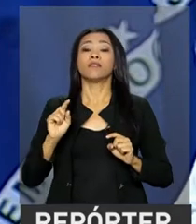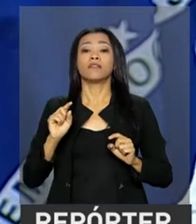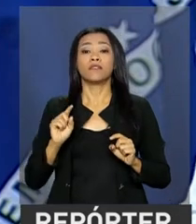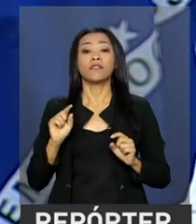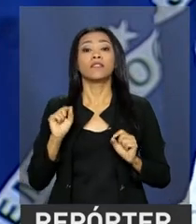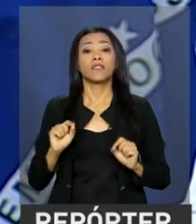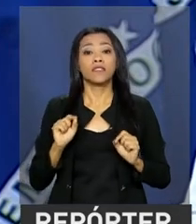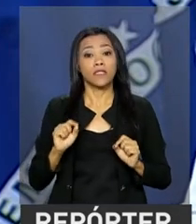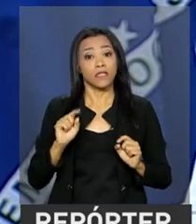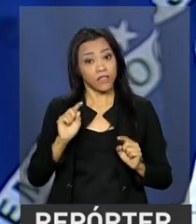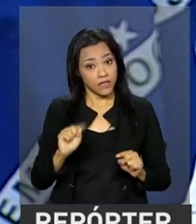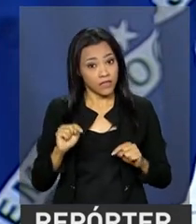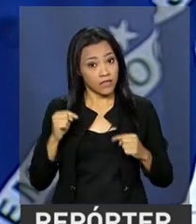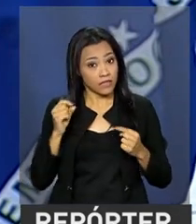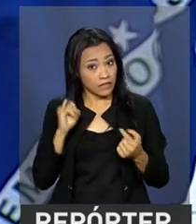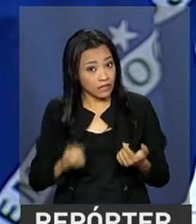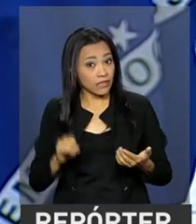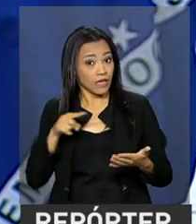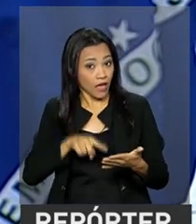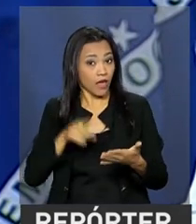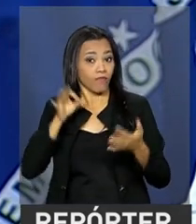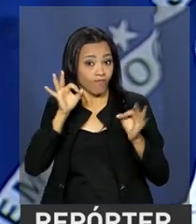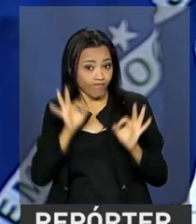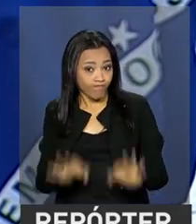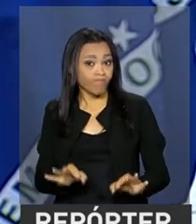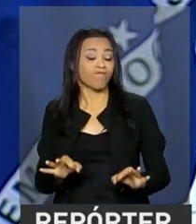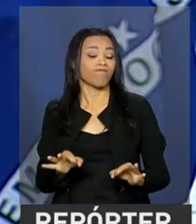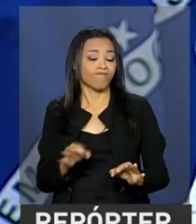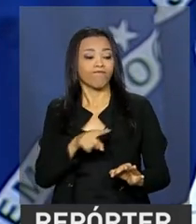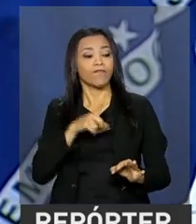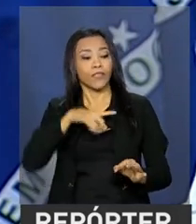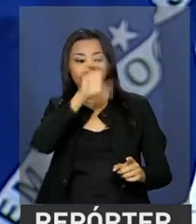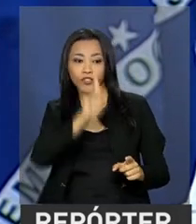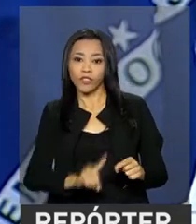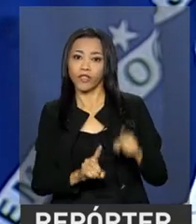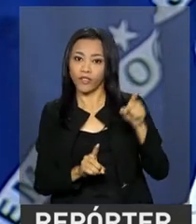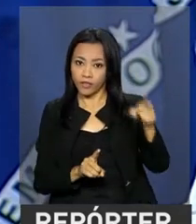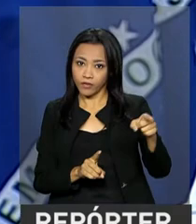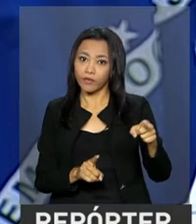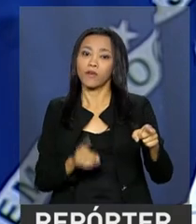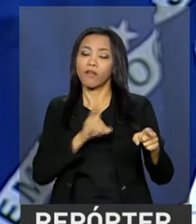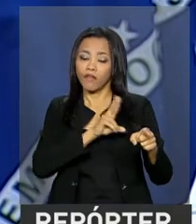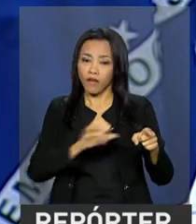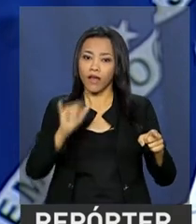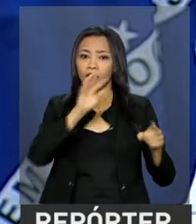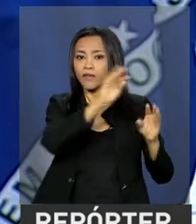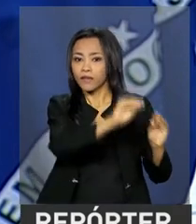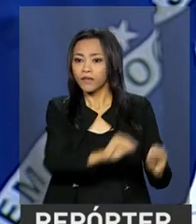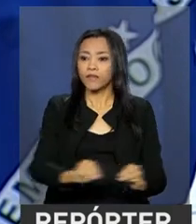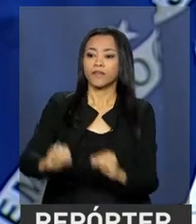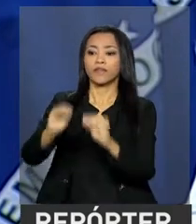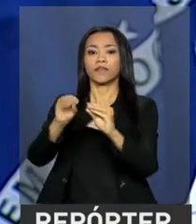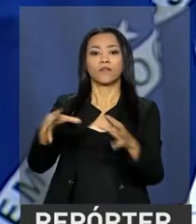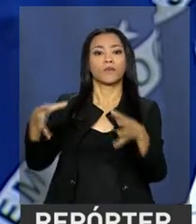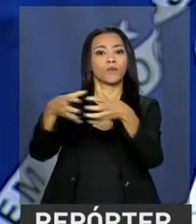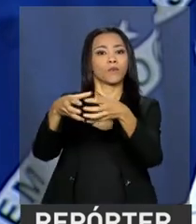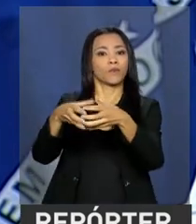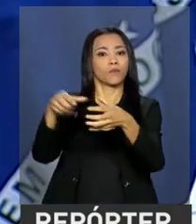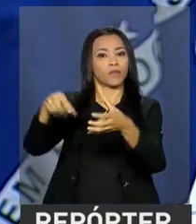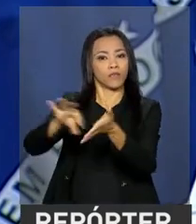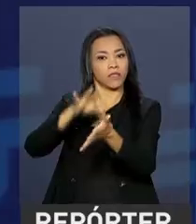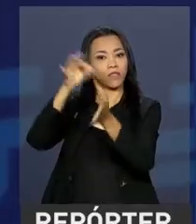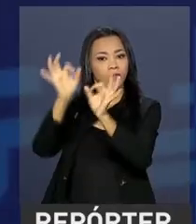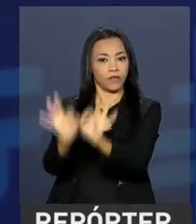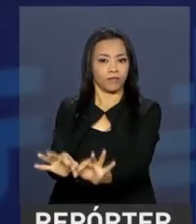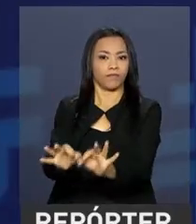sendo caracterizada a sua o seu direito à isenção eles serão alocados no grupo dos das inscrições confirmadas